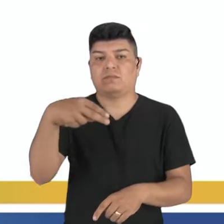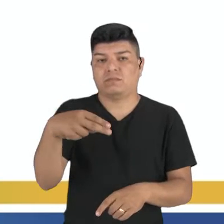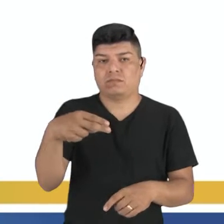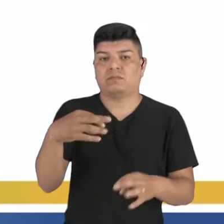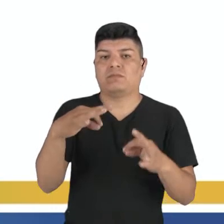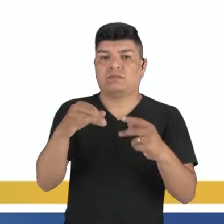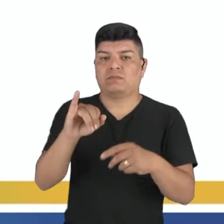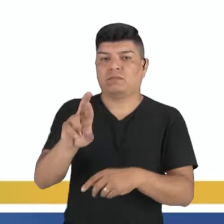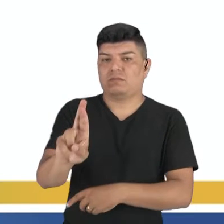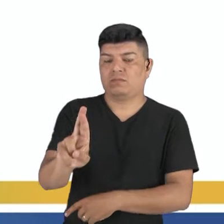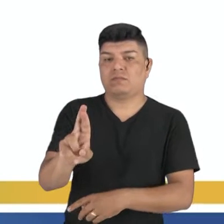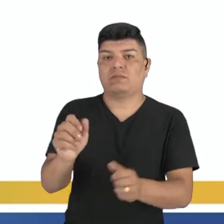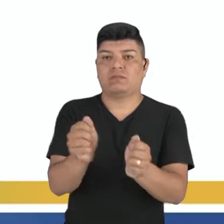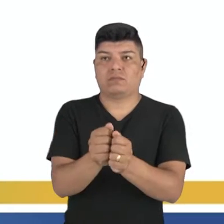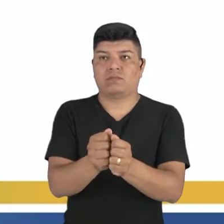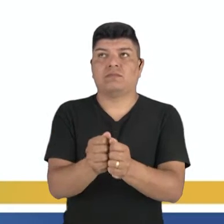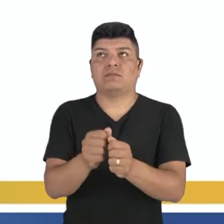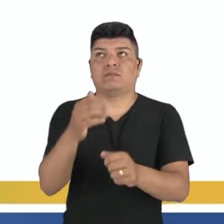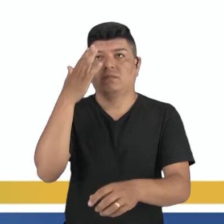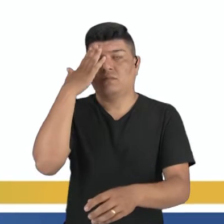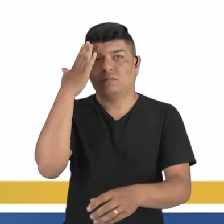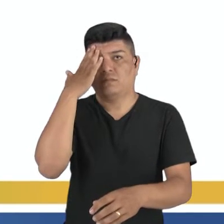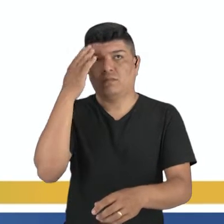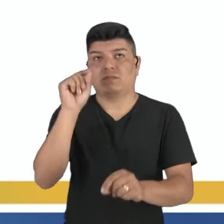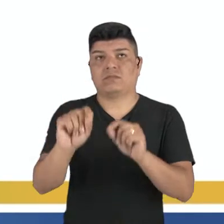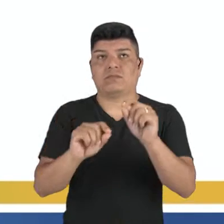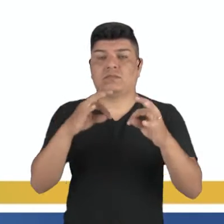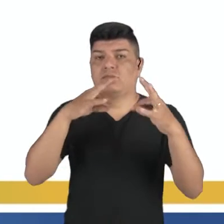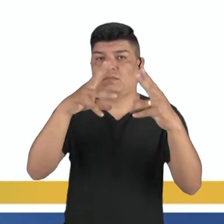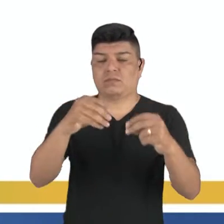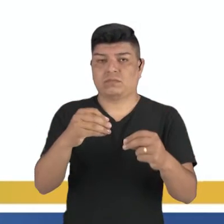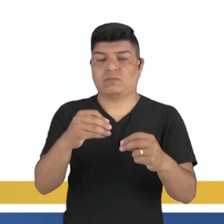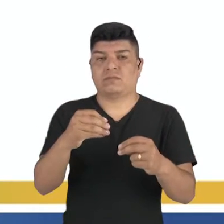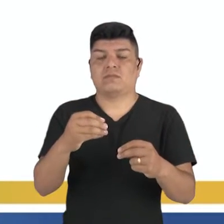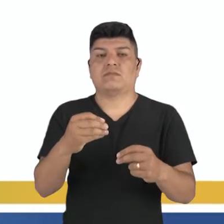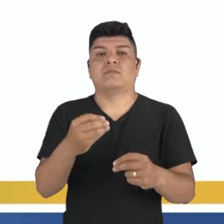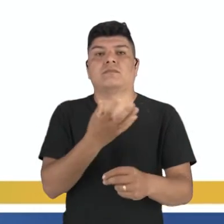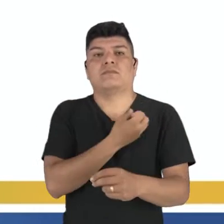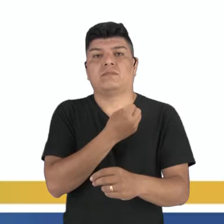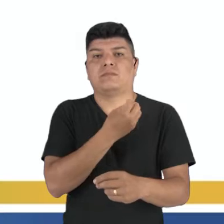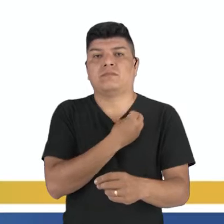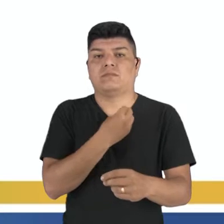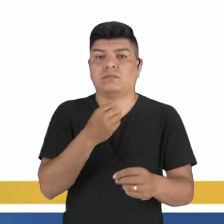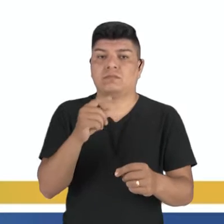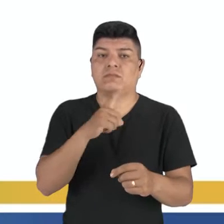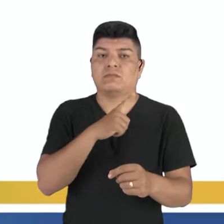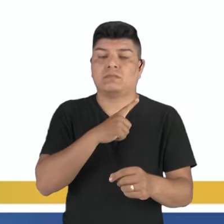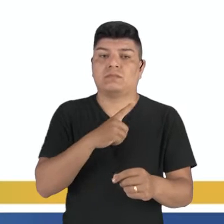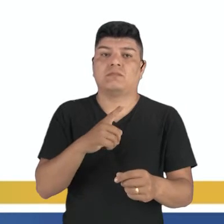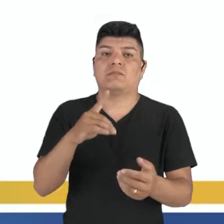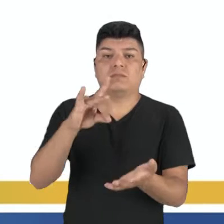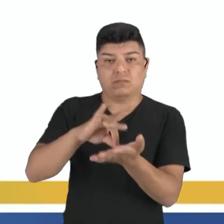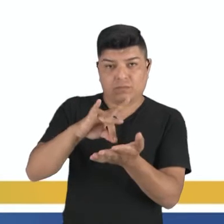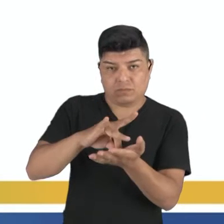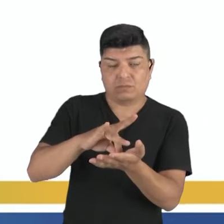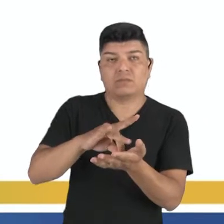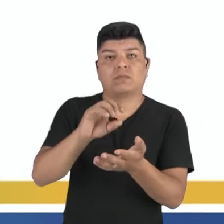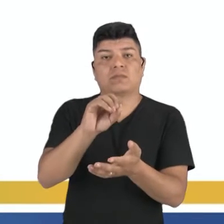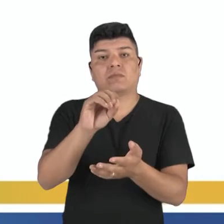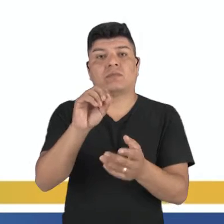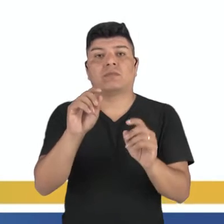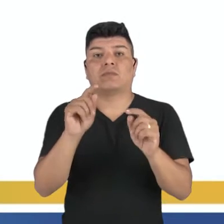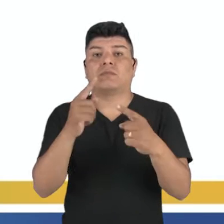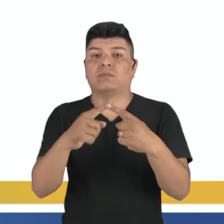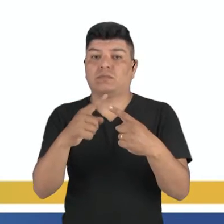números racionais, certo? Nós podemos dizer também que todo número inteiro é ao mesmo tempo um número real, pois